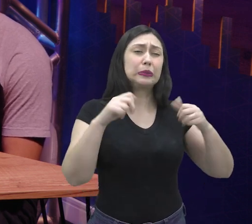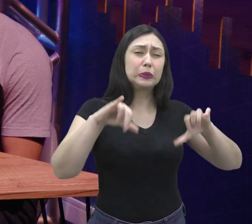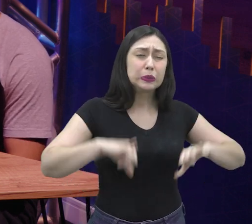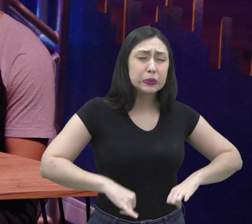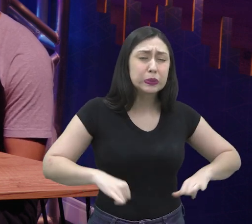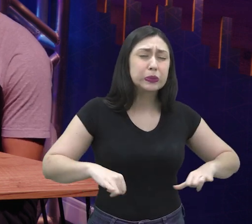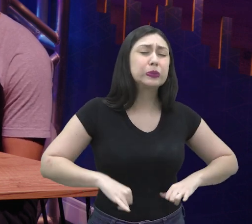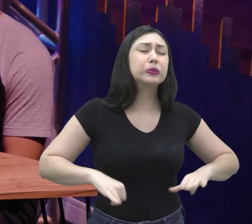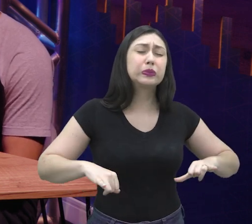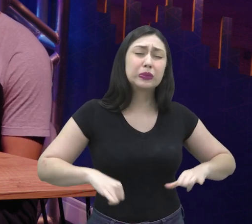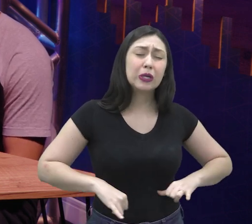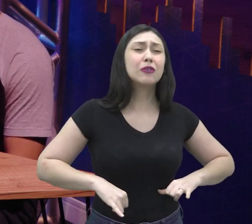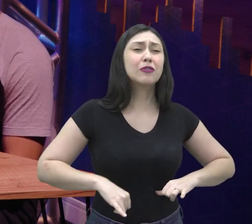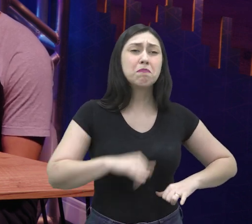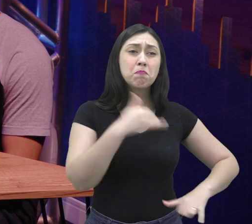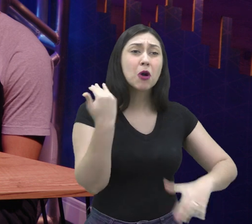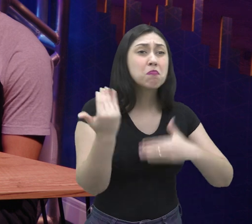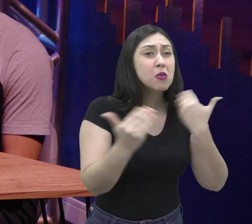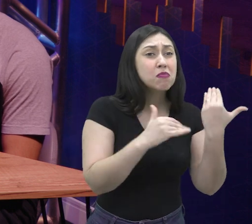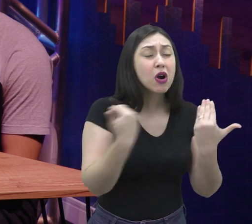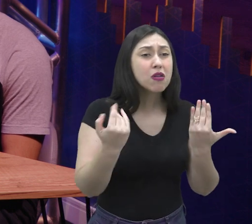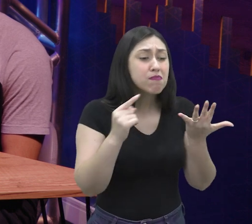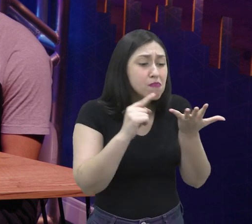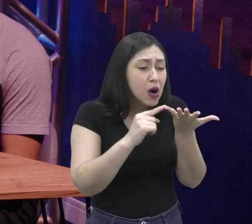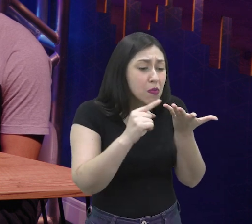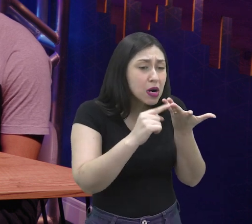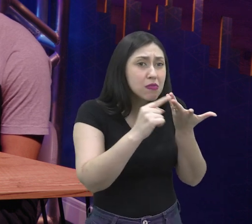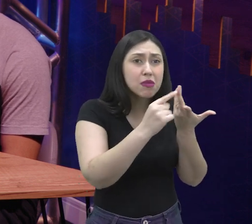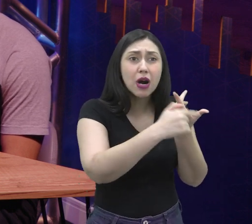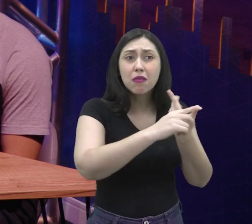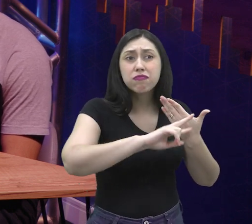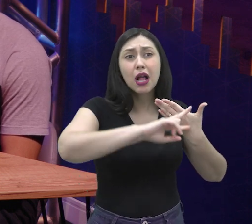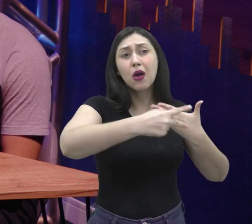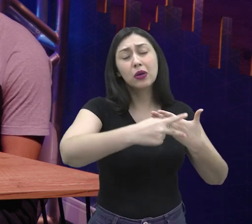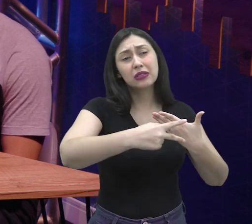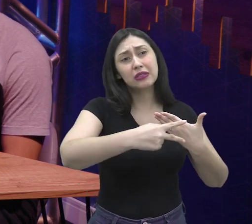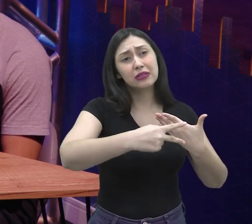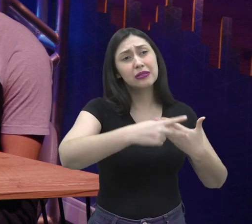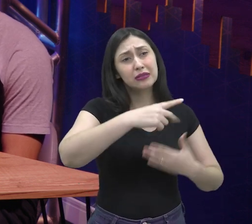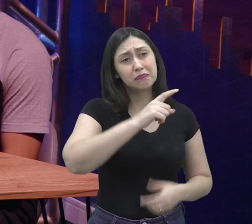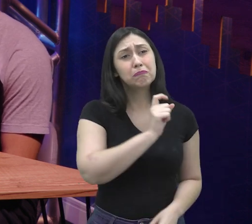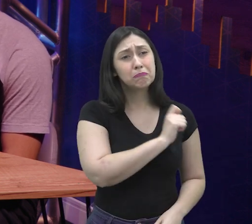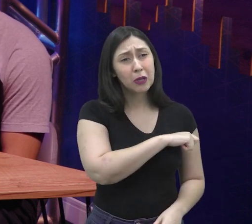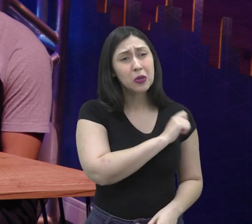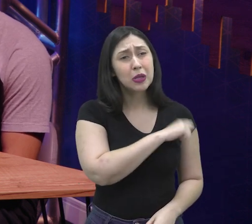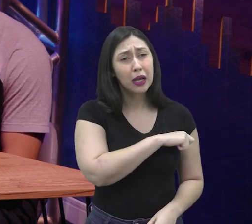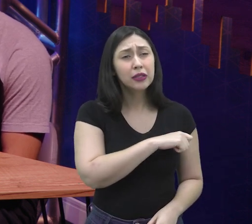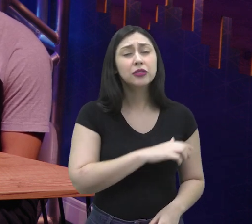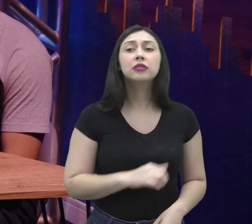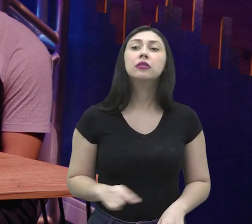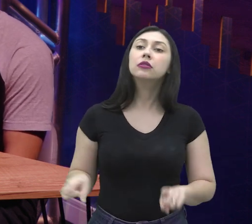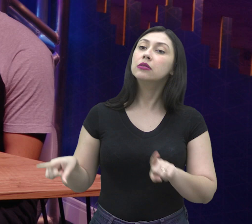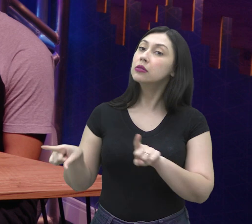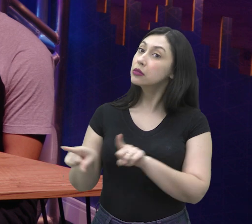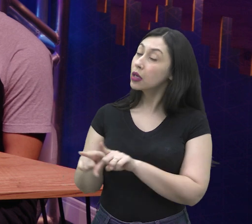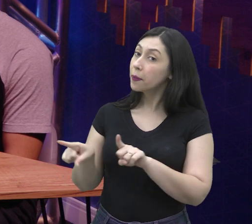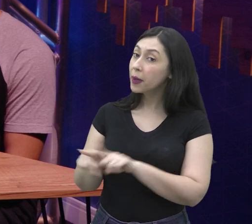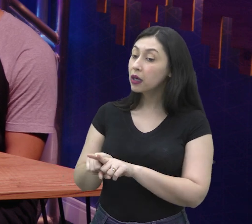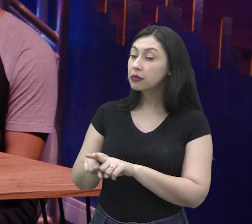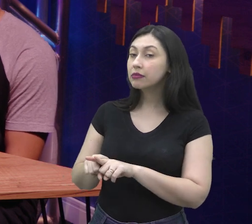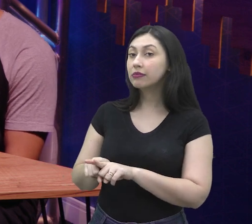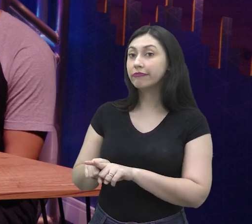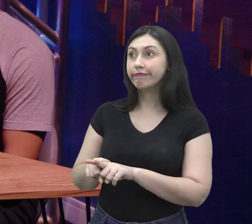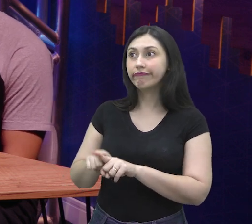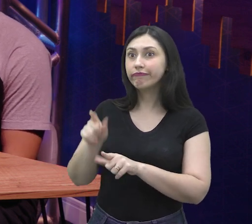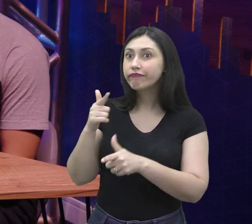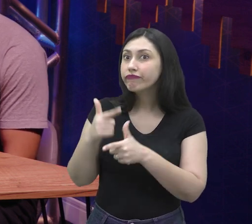maiores vítimas, né, disso tudo, que morrem por diversos motivos. Assim, é uma crueldade sem tamanho. E tem um outro porém